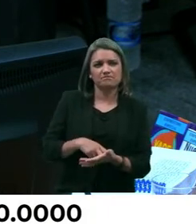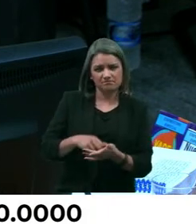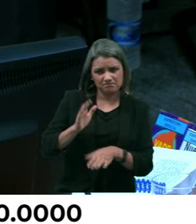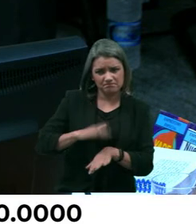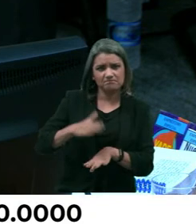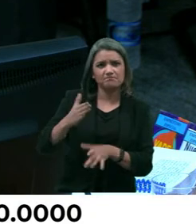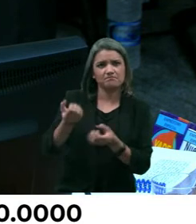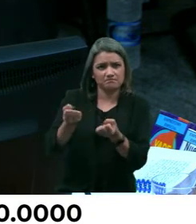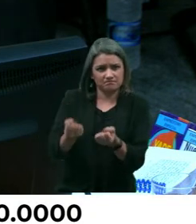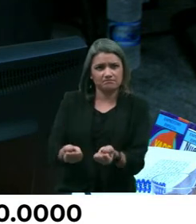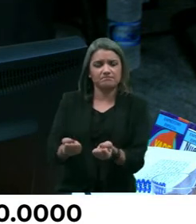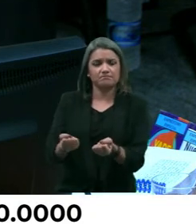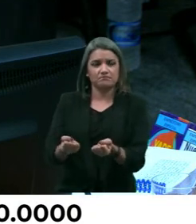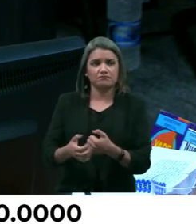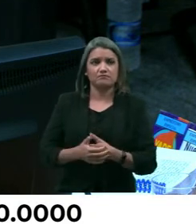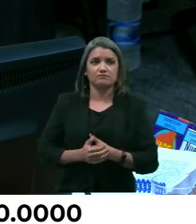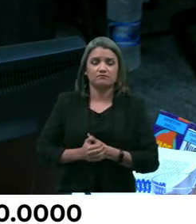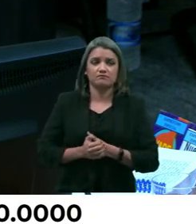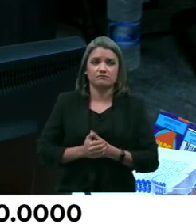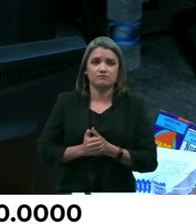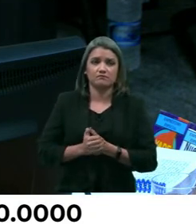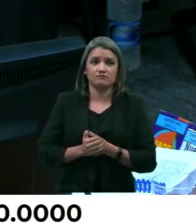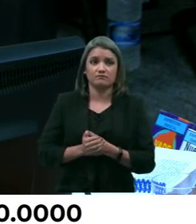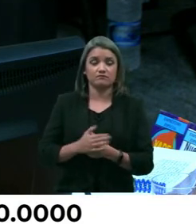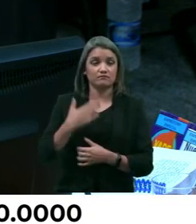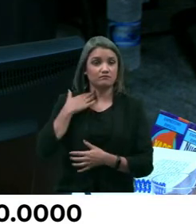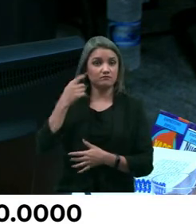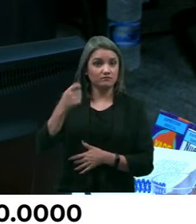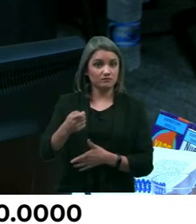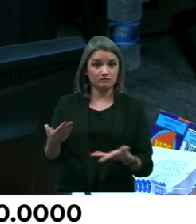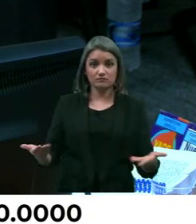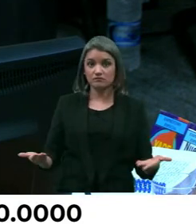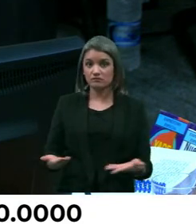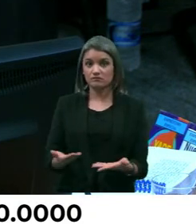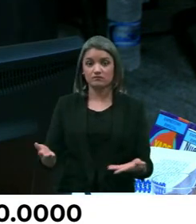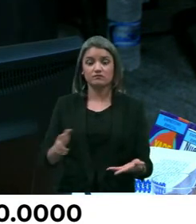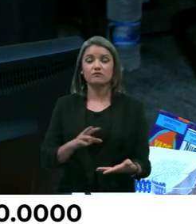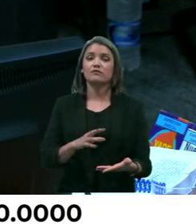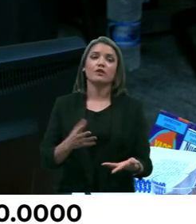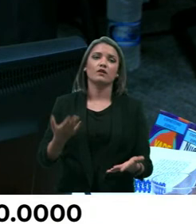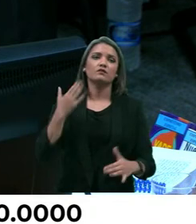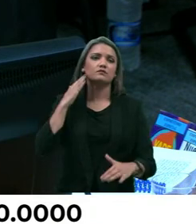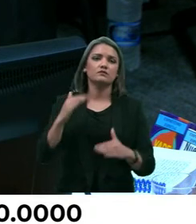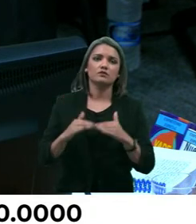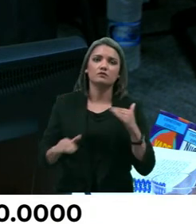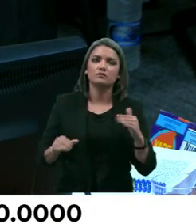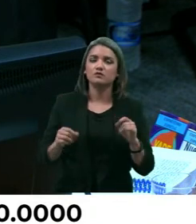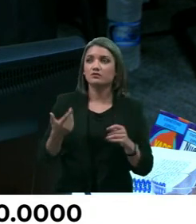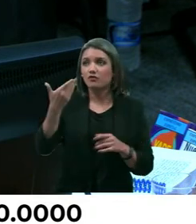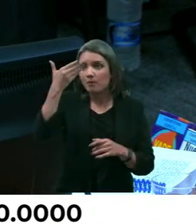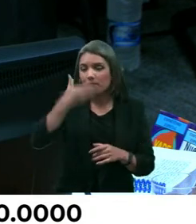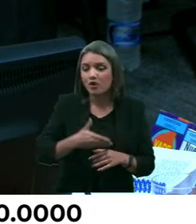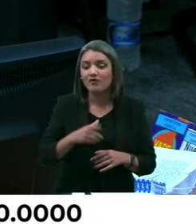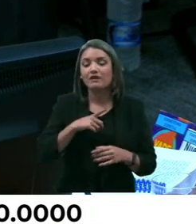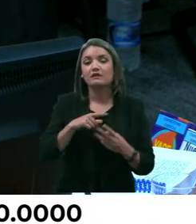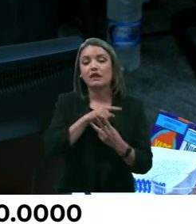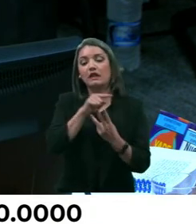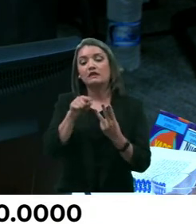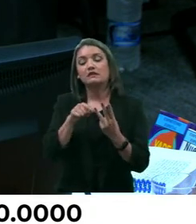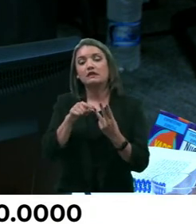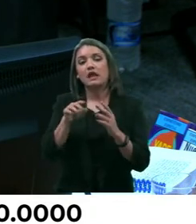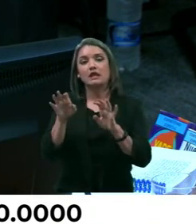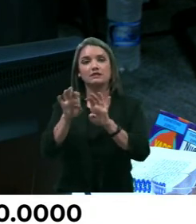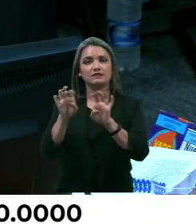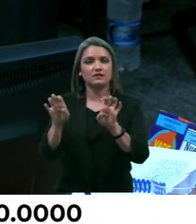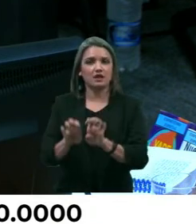mais rigorosa. Não colhe ao magistrado, neste momento, sua alegação não comprovada de que havia uma terceira